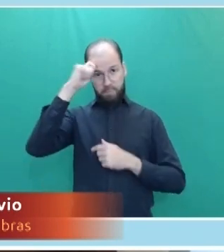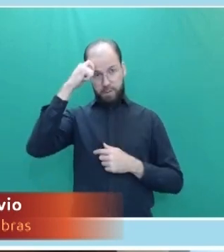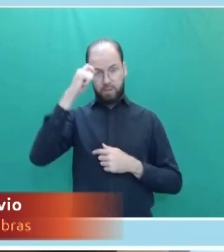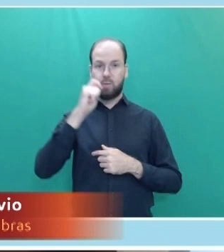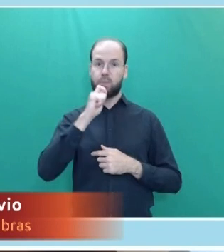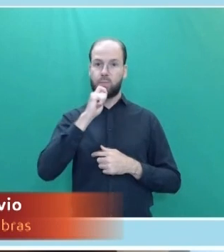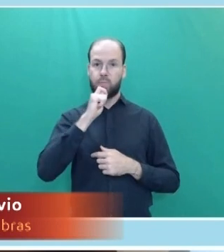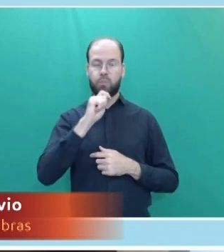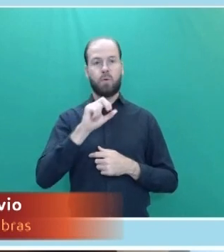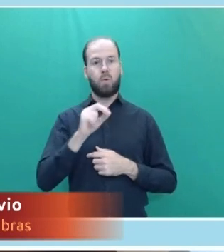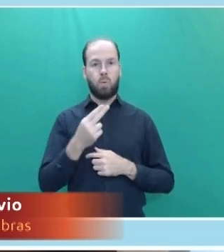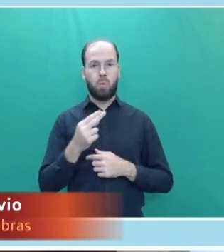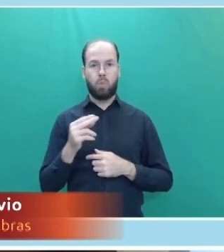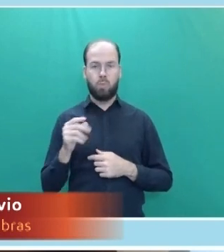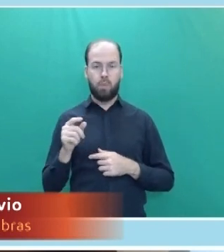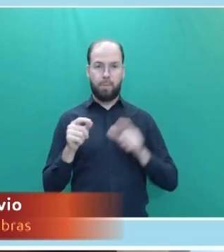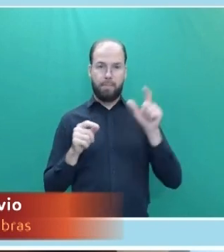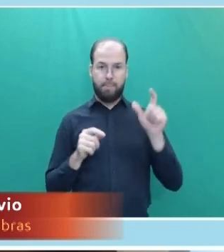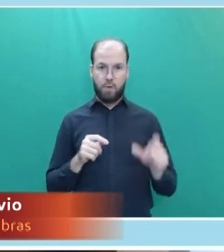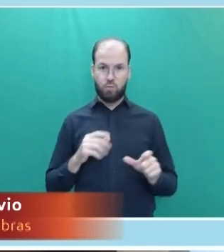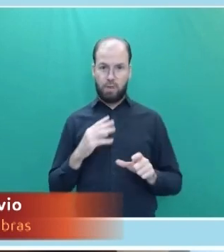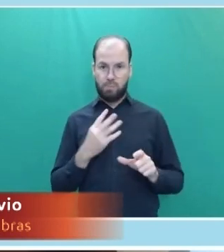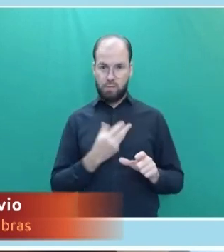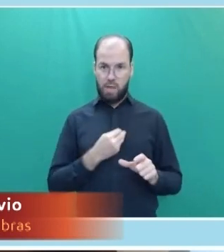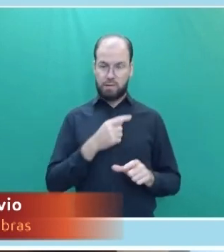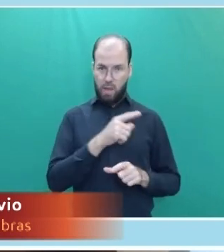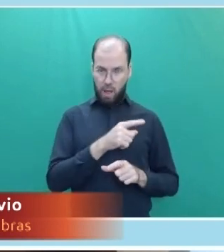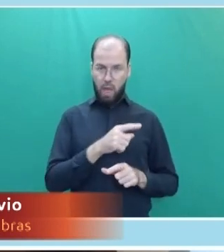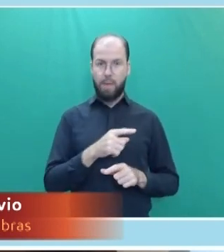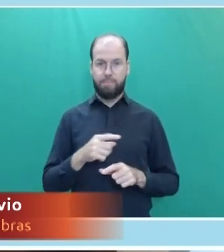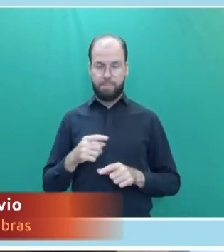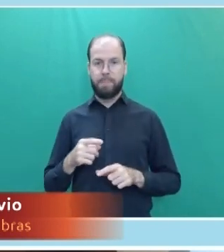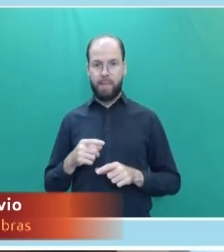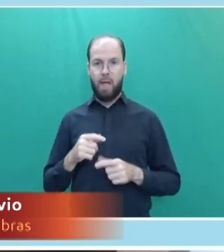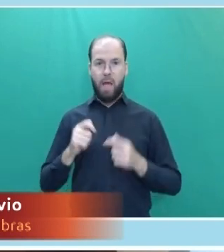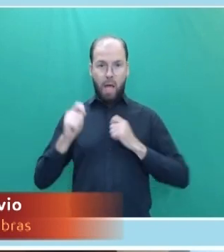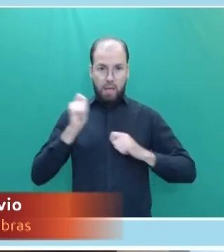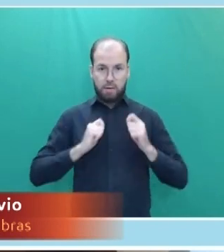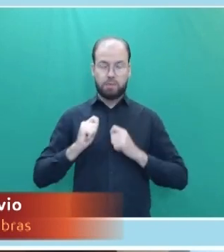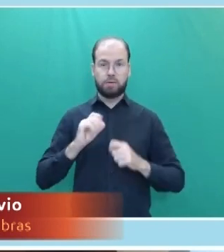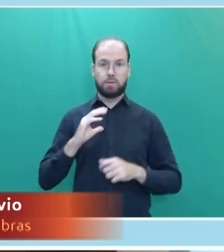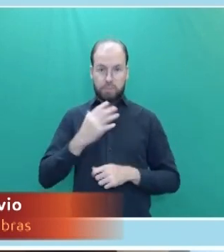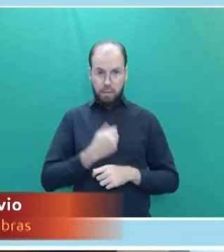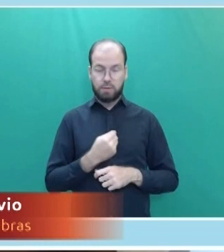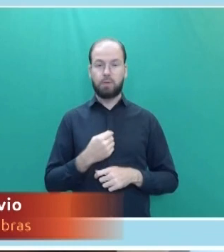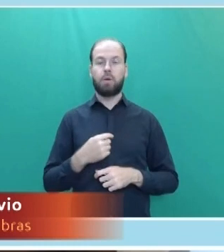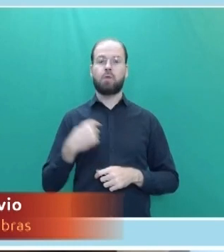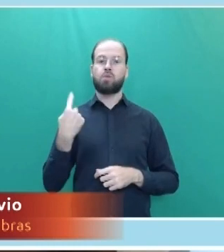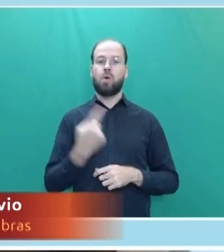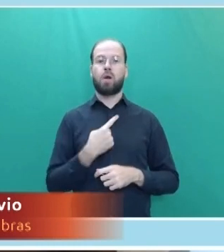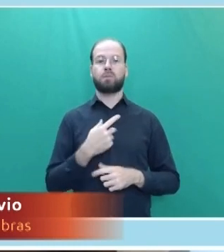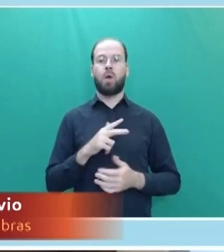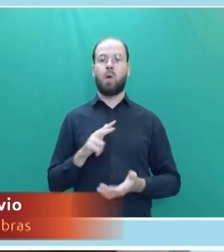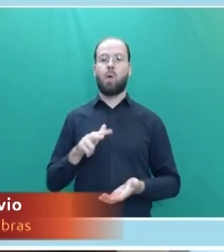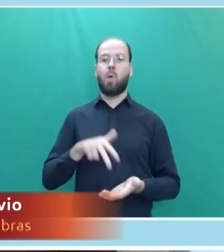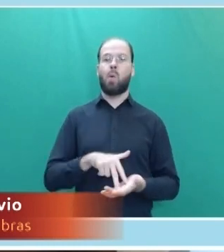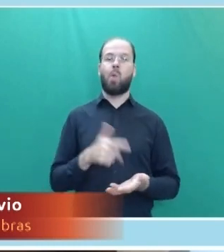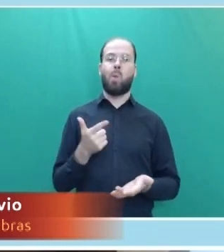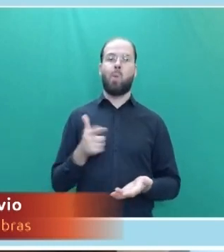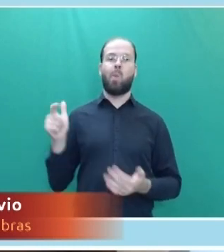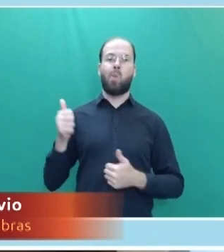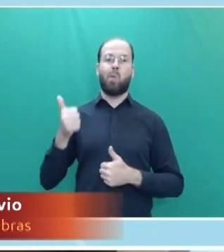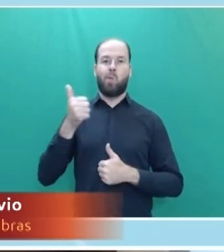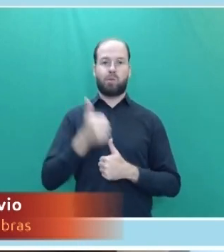não coloca a pessoa trans fazendo a personagem trans, você nos coloca num lugar de outridade, né? Porque